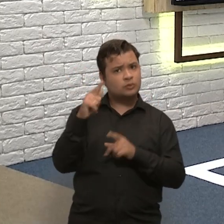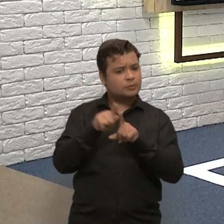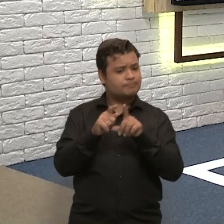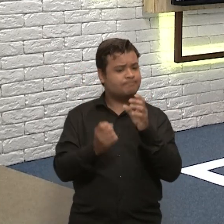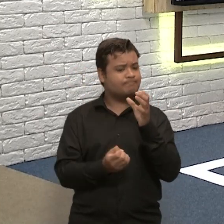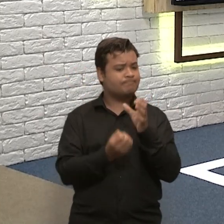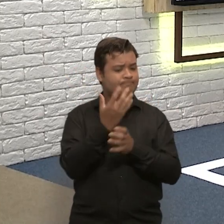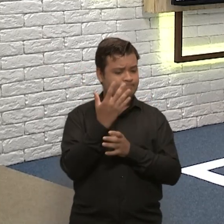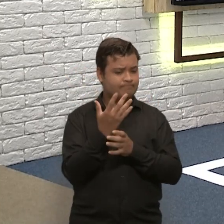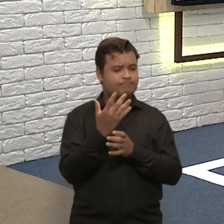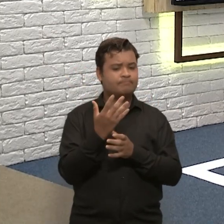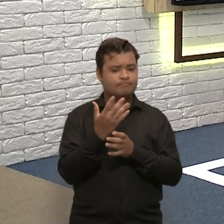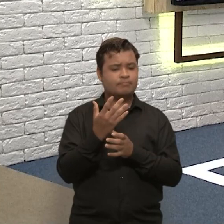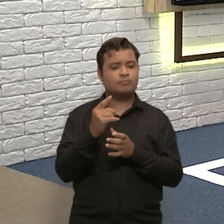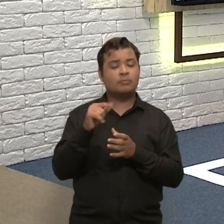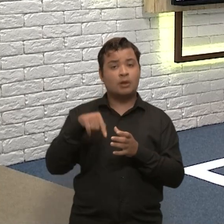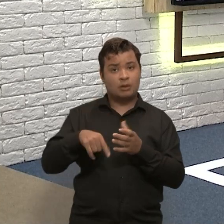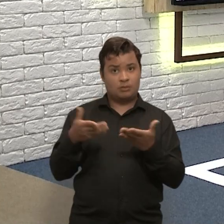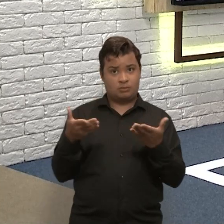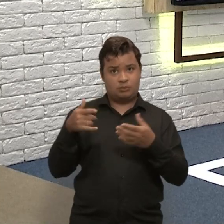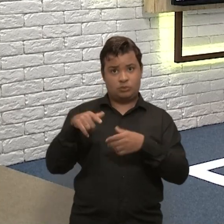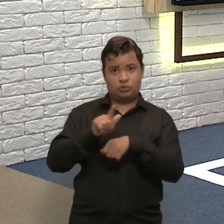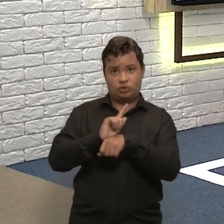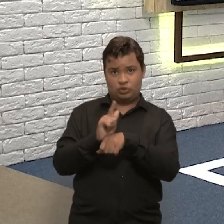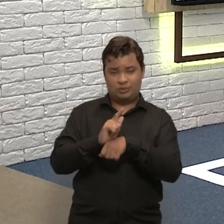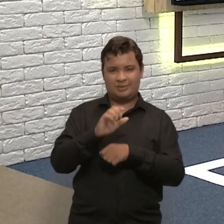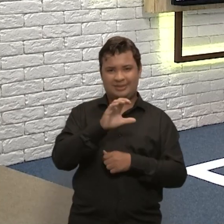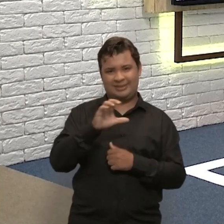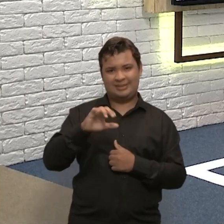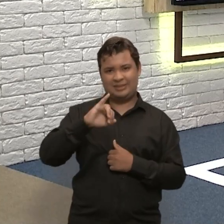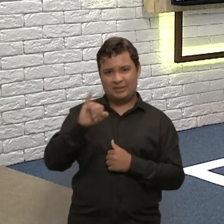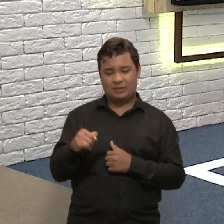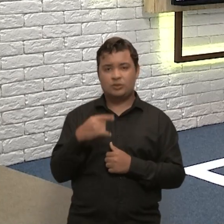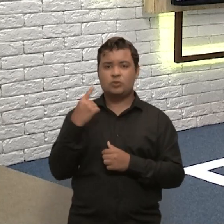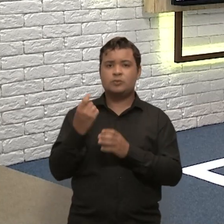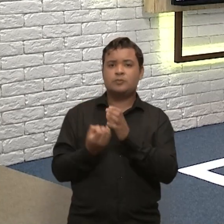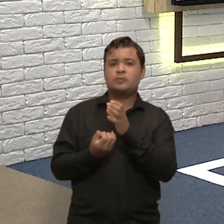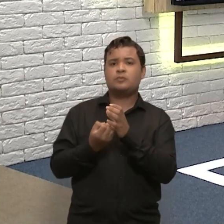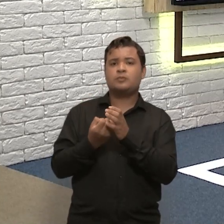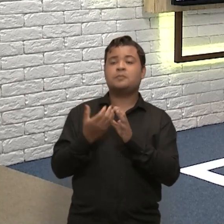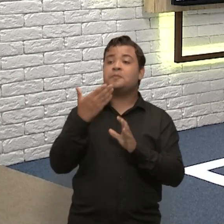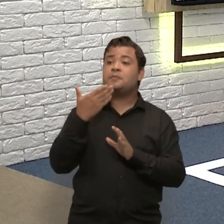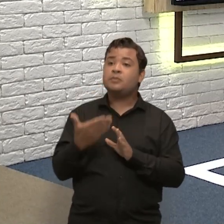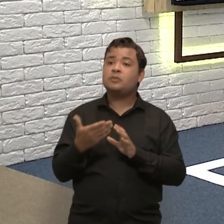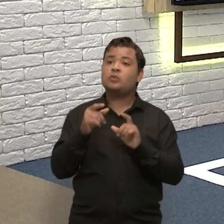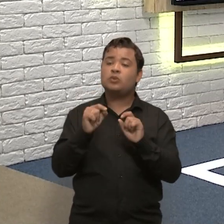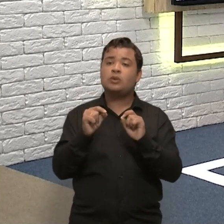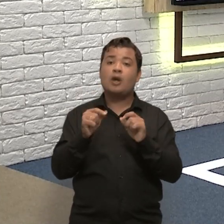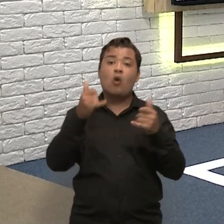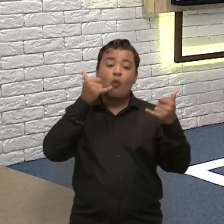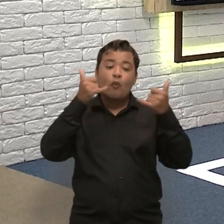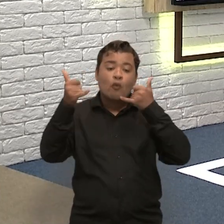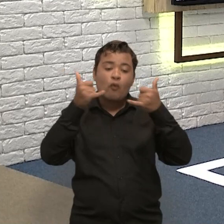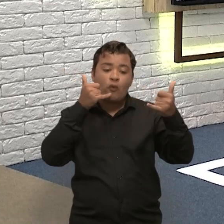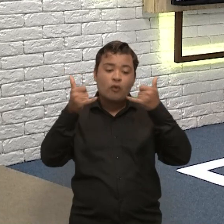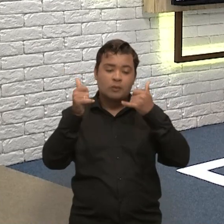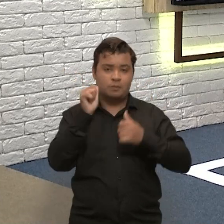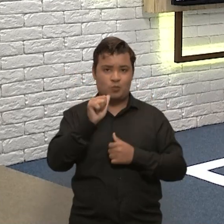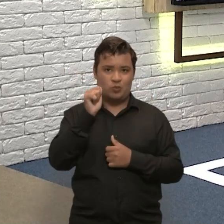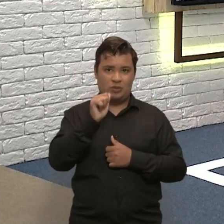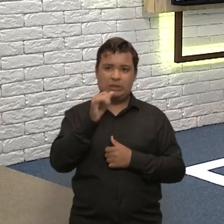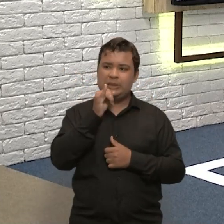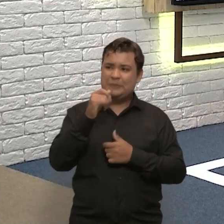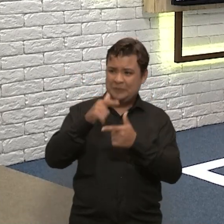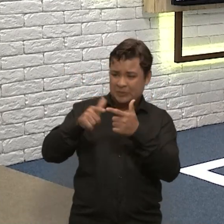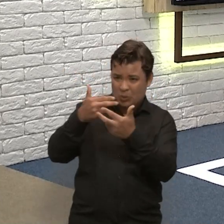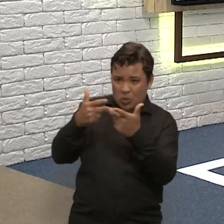Na nossa gestão da CCJ, nós solicitamos a criação da Ouvidoria da Mulher. Foi criada a Ouvidoria da Mulher,